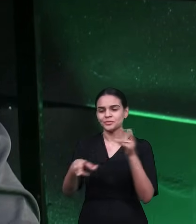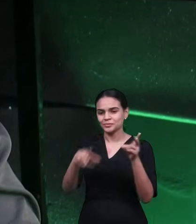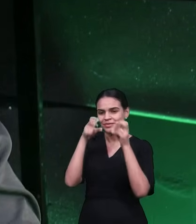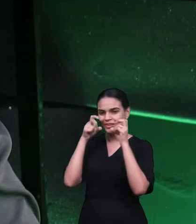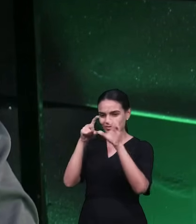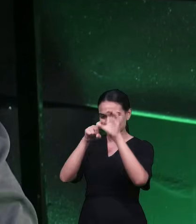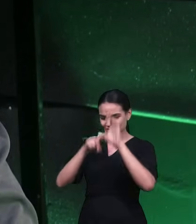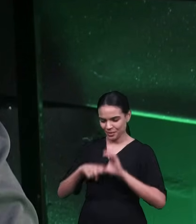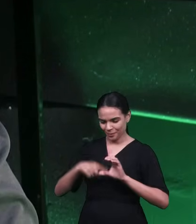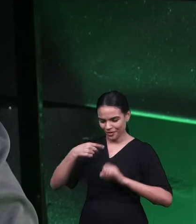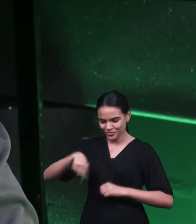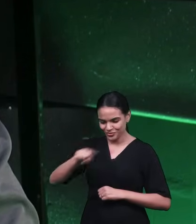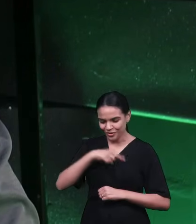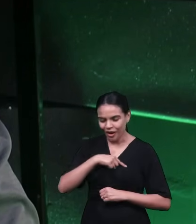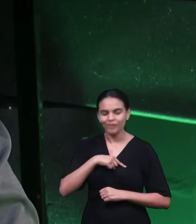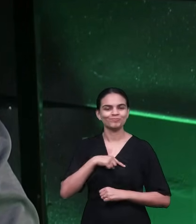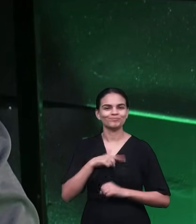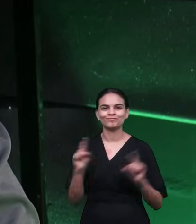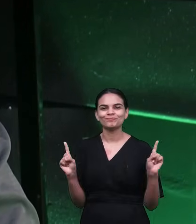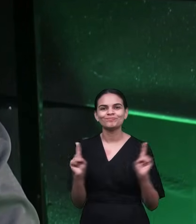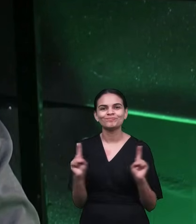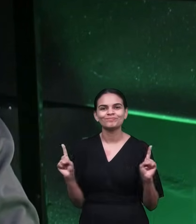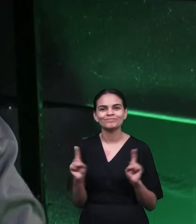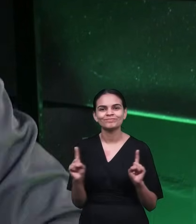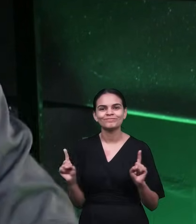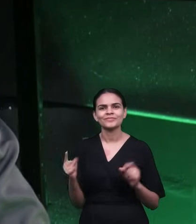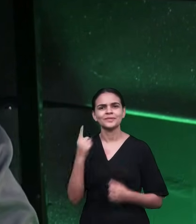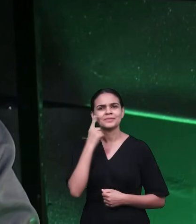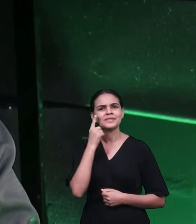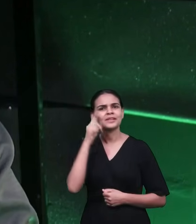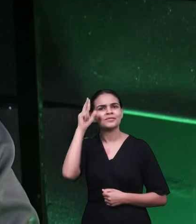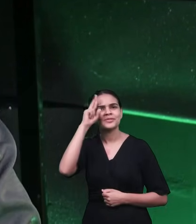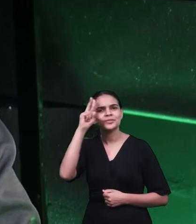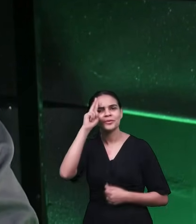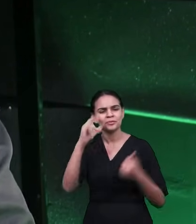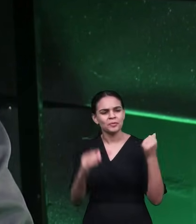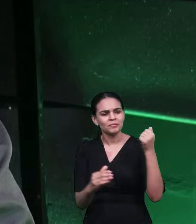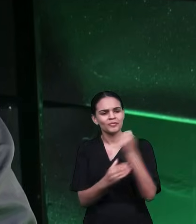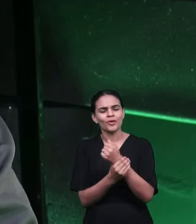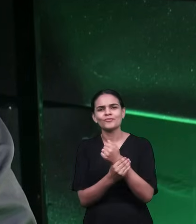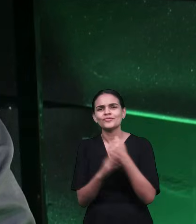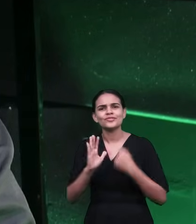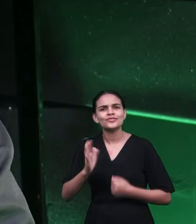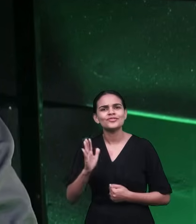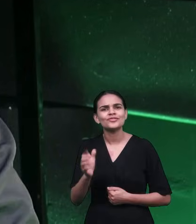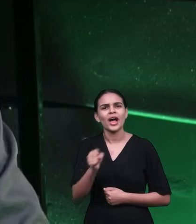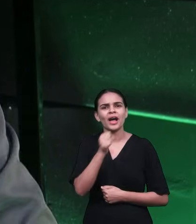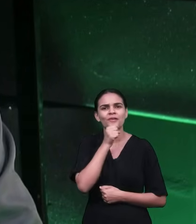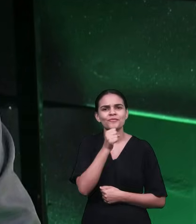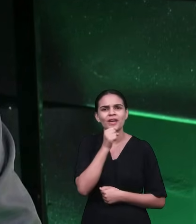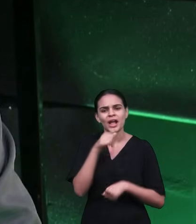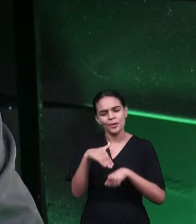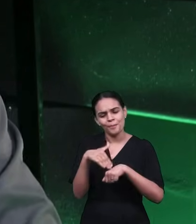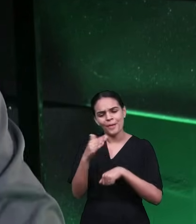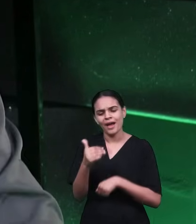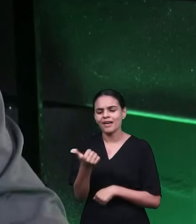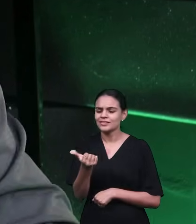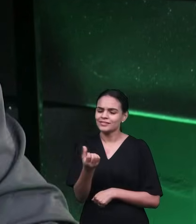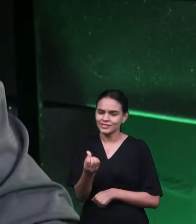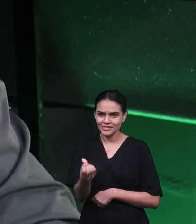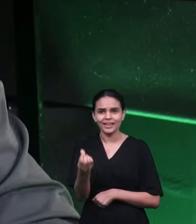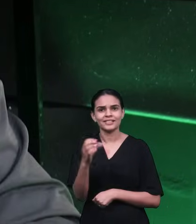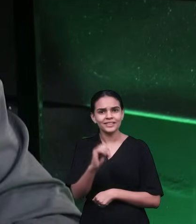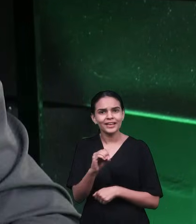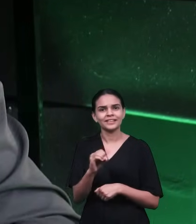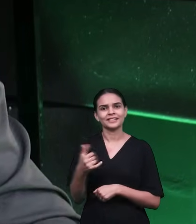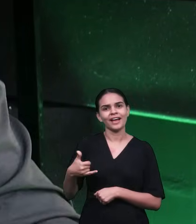né, Abraão, avançado em idade, né, foi chamado já com mais de 60 anos, esse